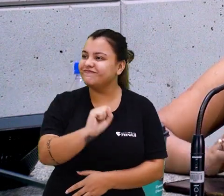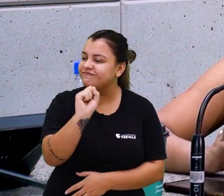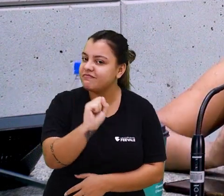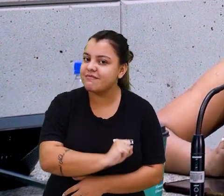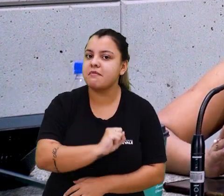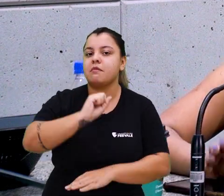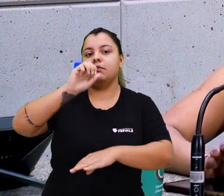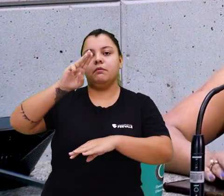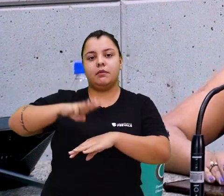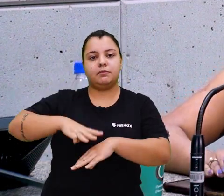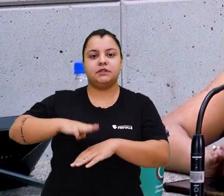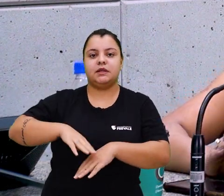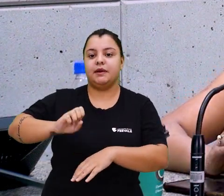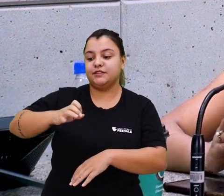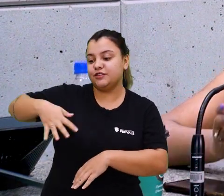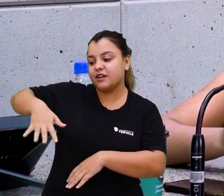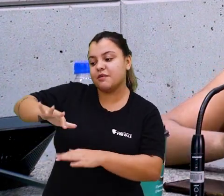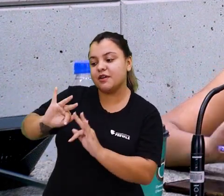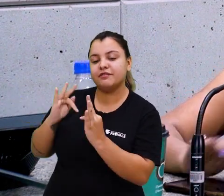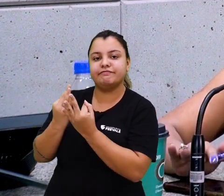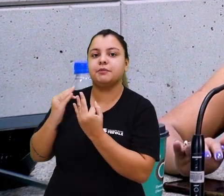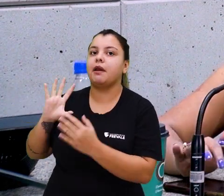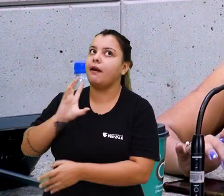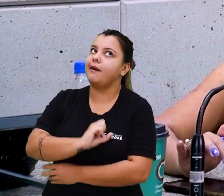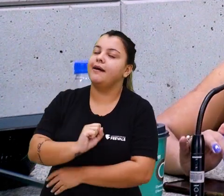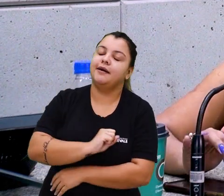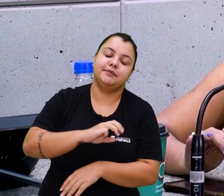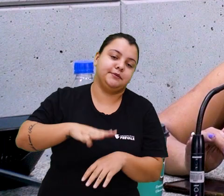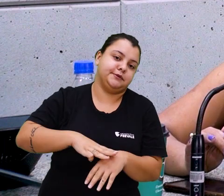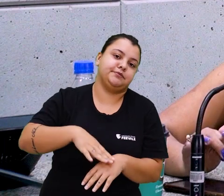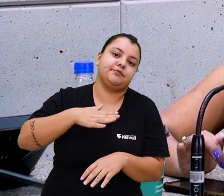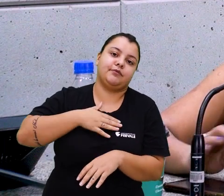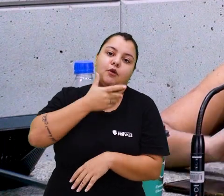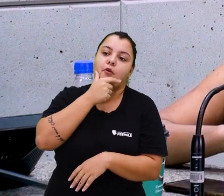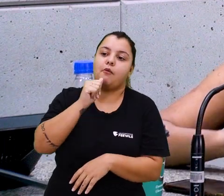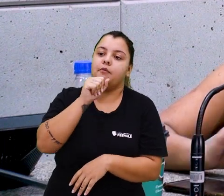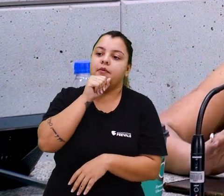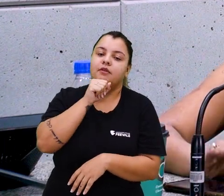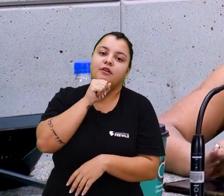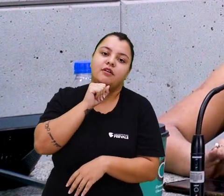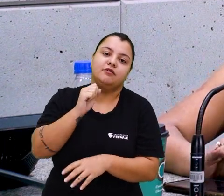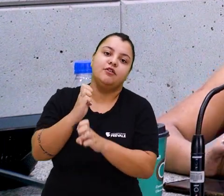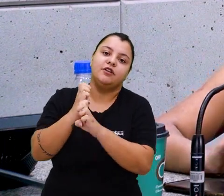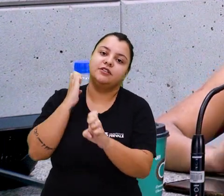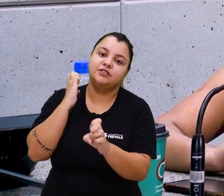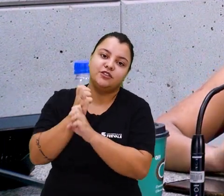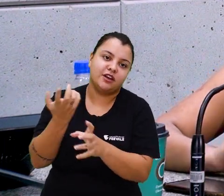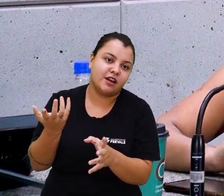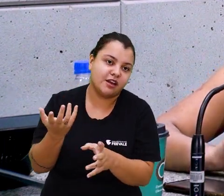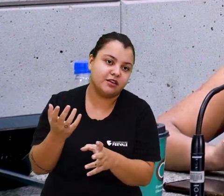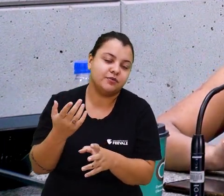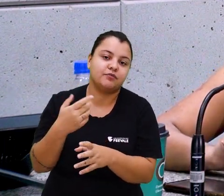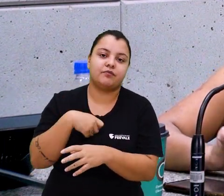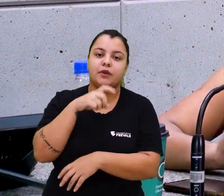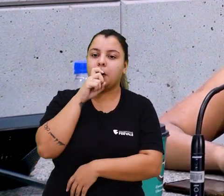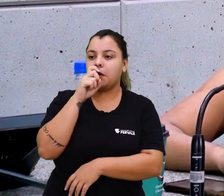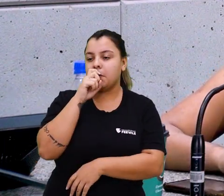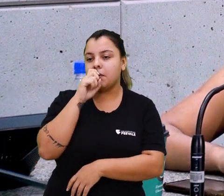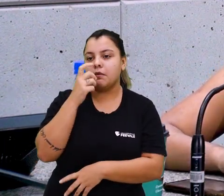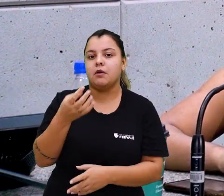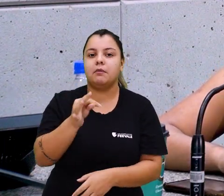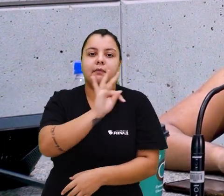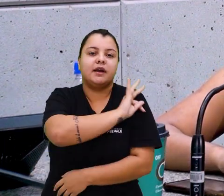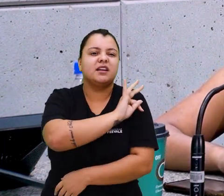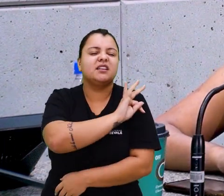família é só da área de matemática meu avô é engenheiro meu pai é tecnólogo de ai